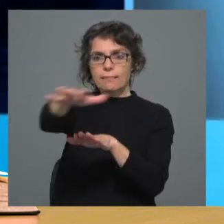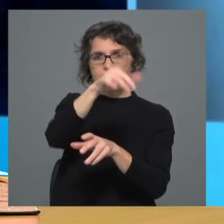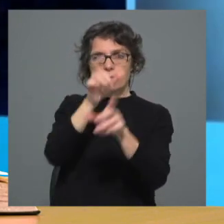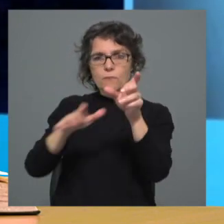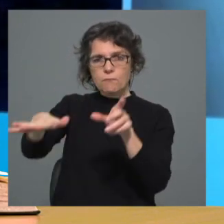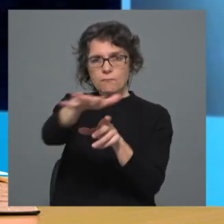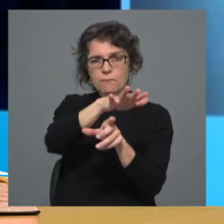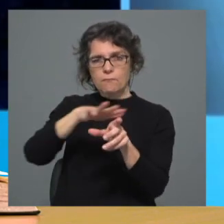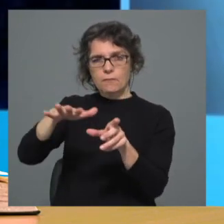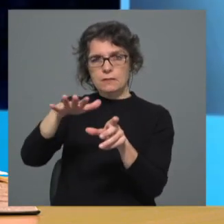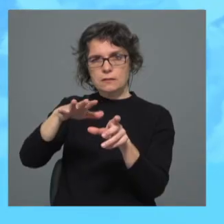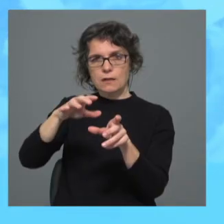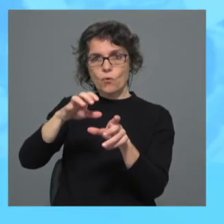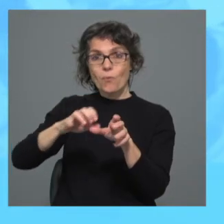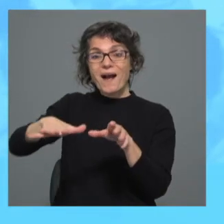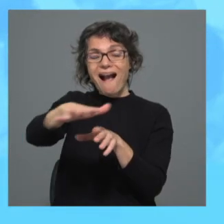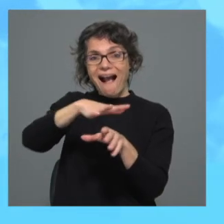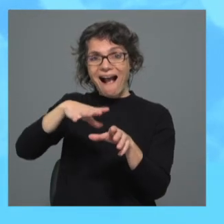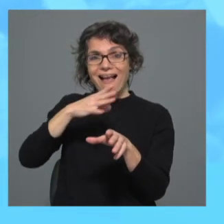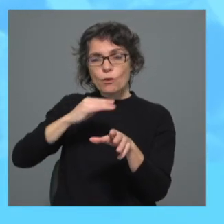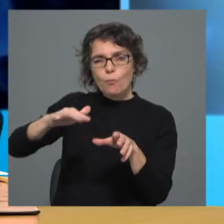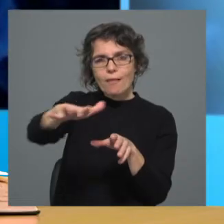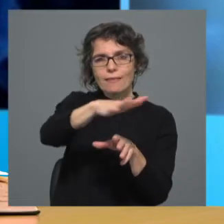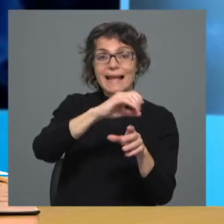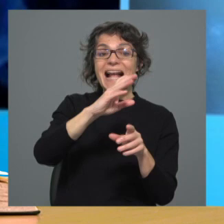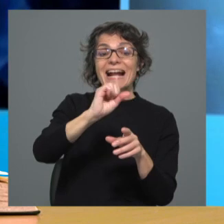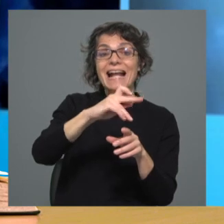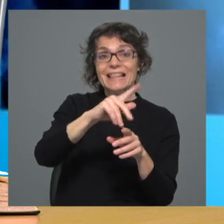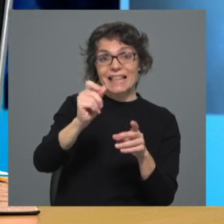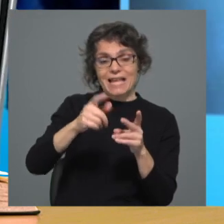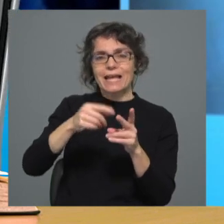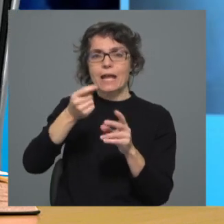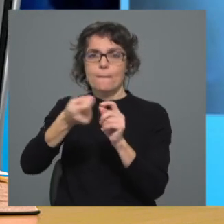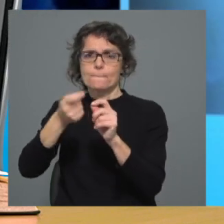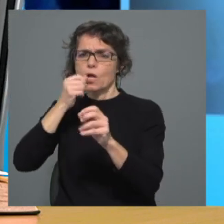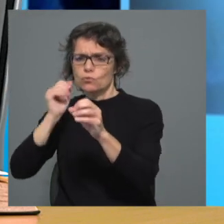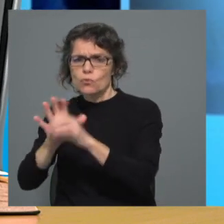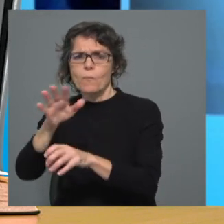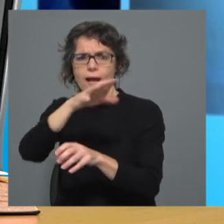de uma, fala-se de várias regiões. Uma coisa é Galileia, outra é a zona marítima, outra são